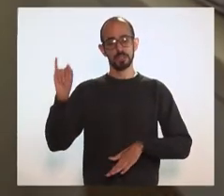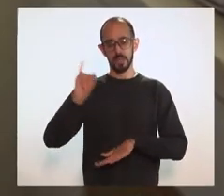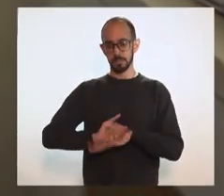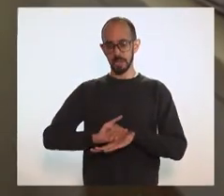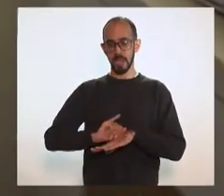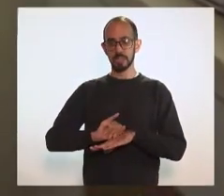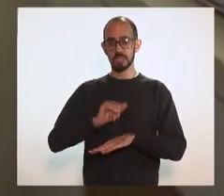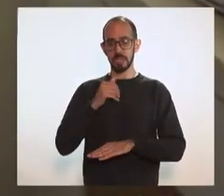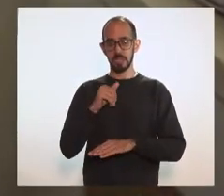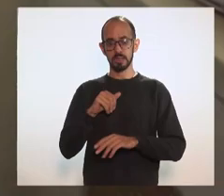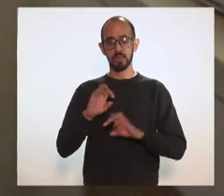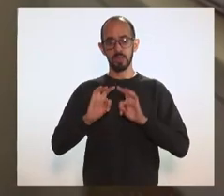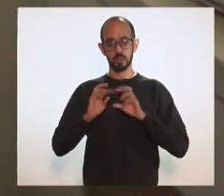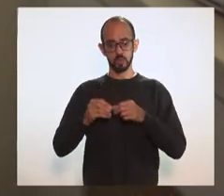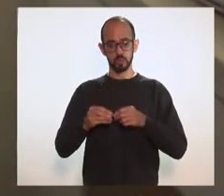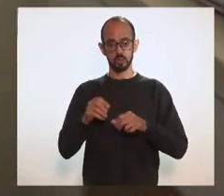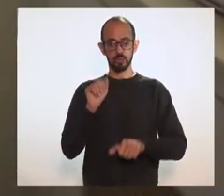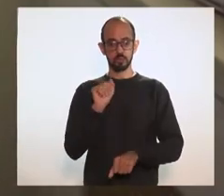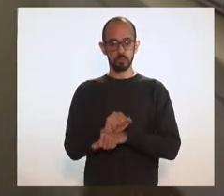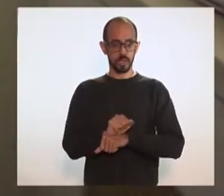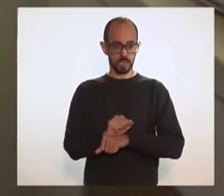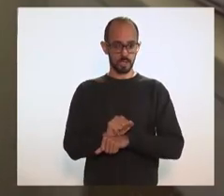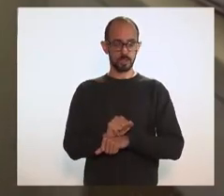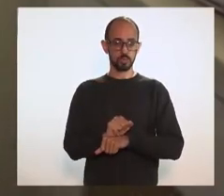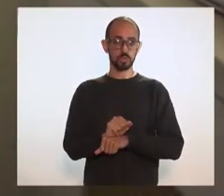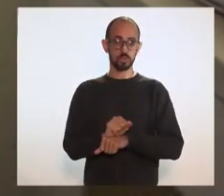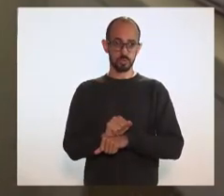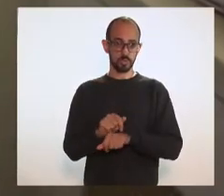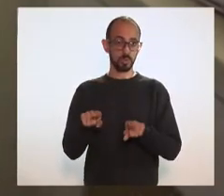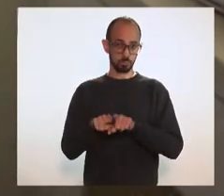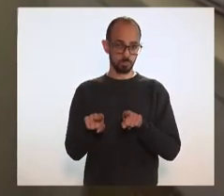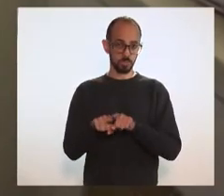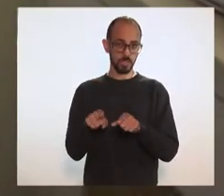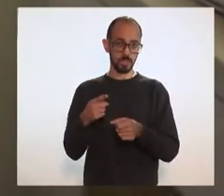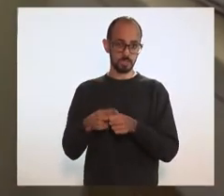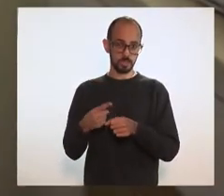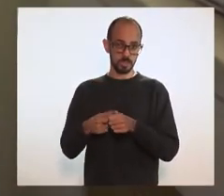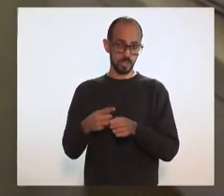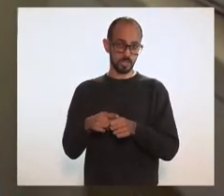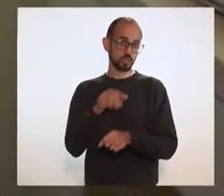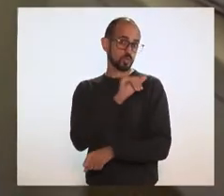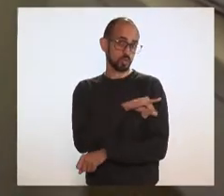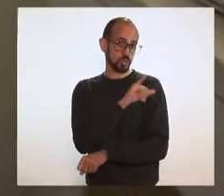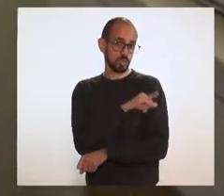paralisadas, inclusive a da cidade do Rio de Janeiro, a vacinação.